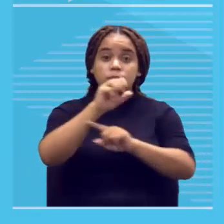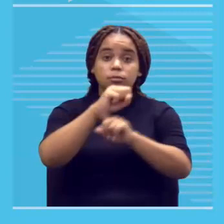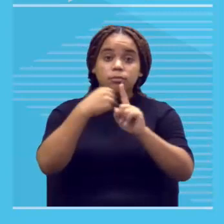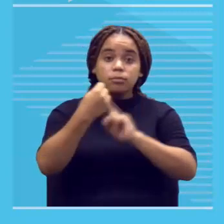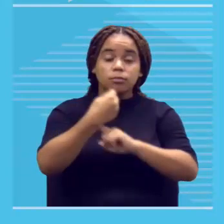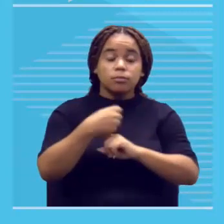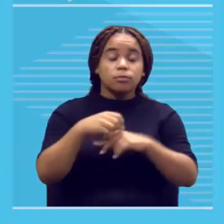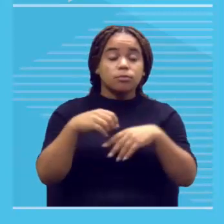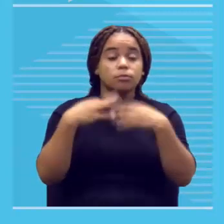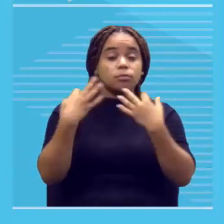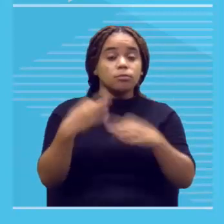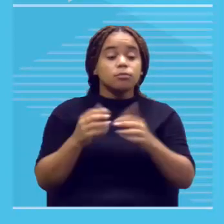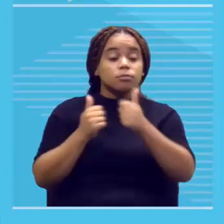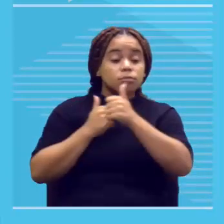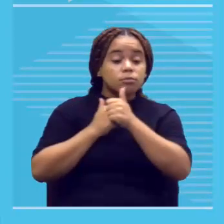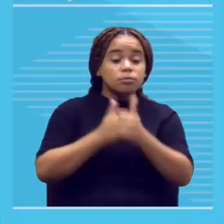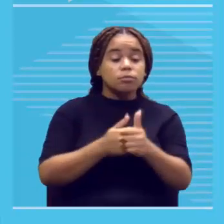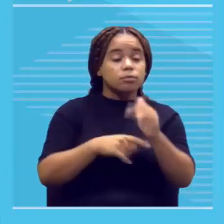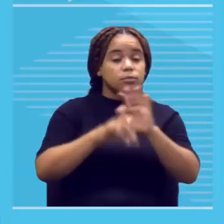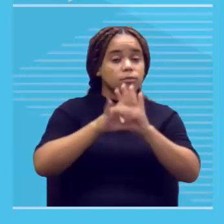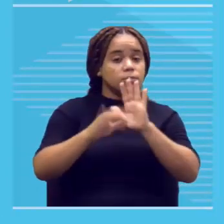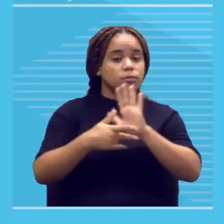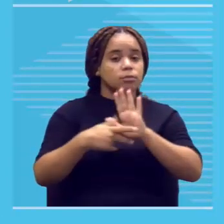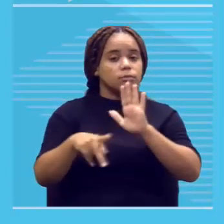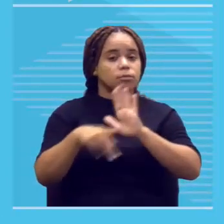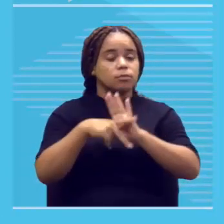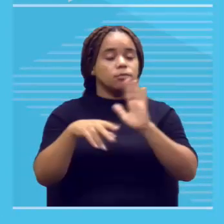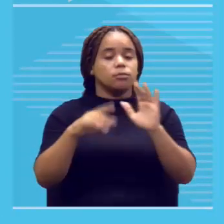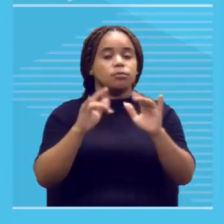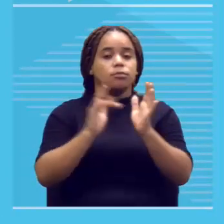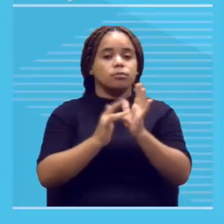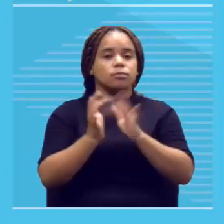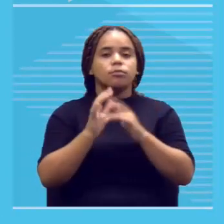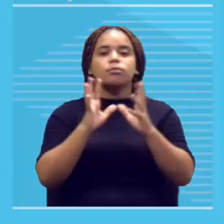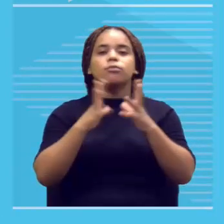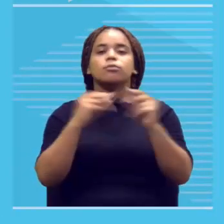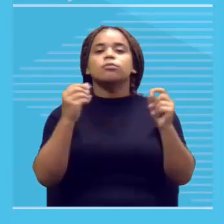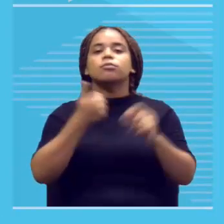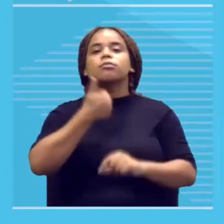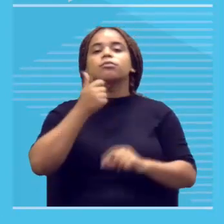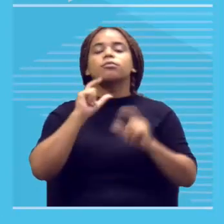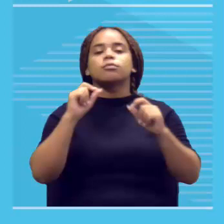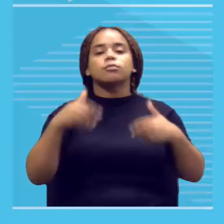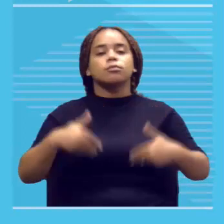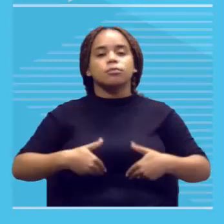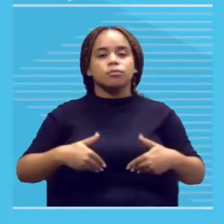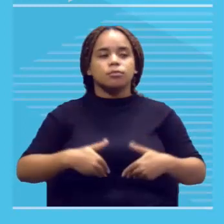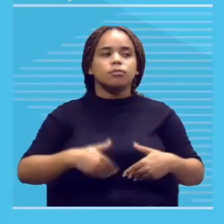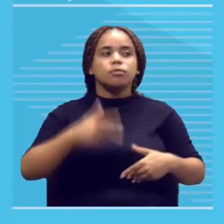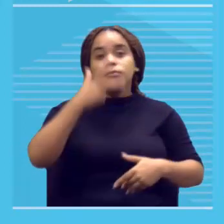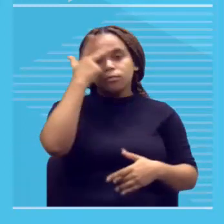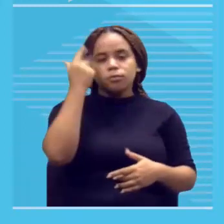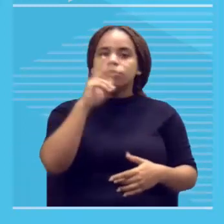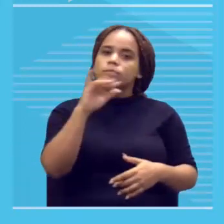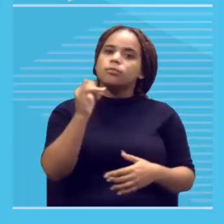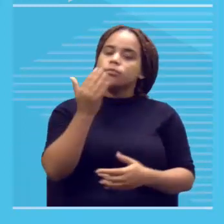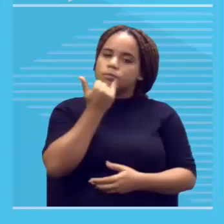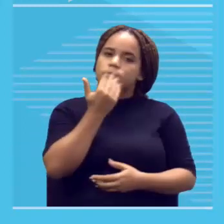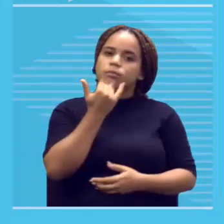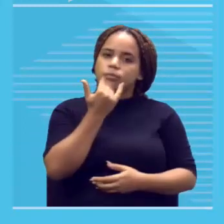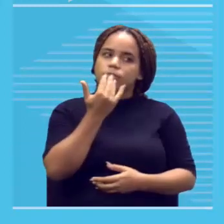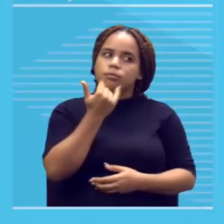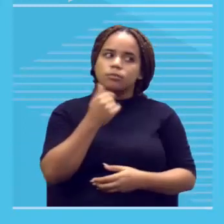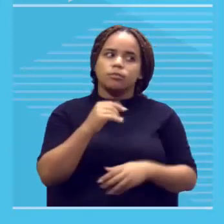segundo a lei de Cristo A primeira coisa que vai desaparecer a fome as pessoas vão comer